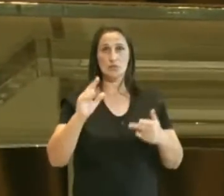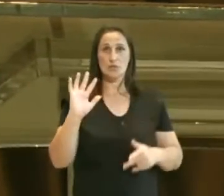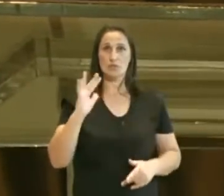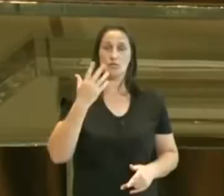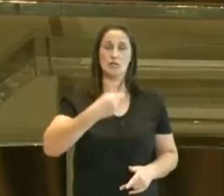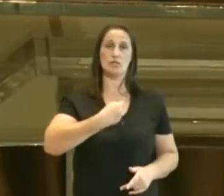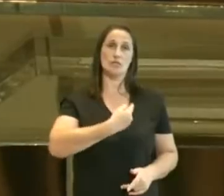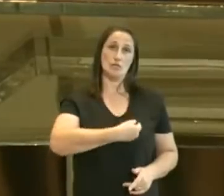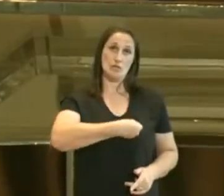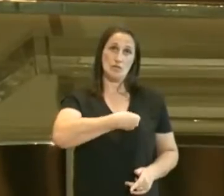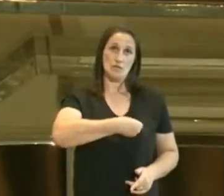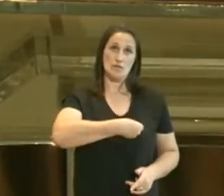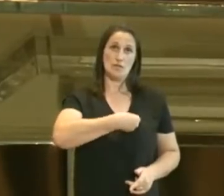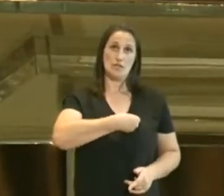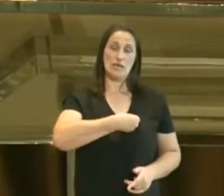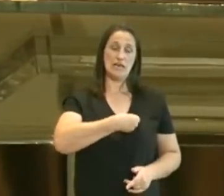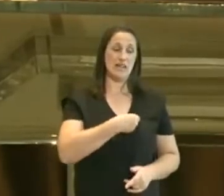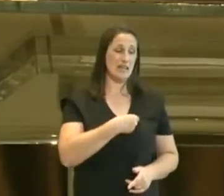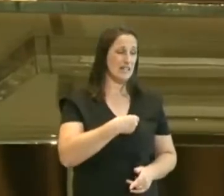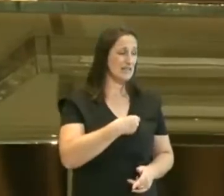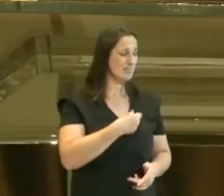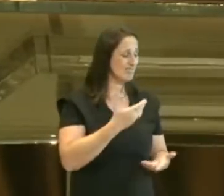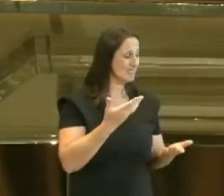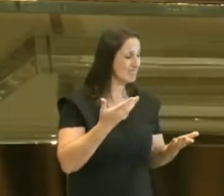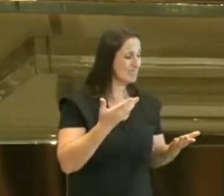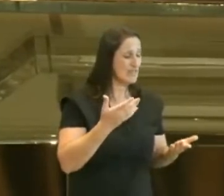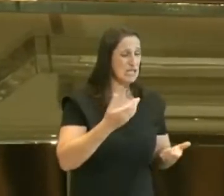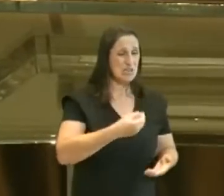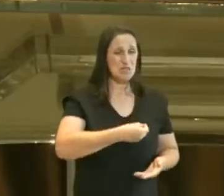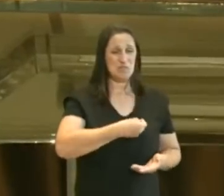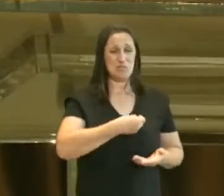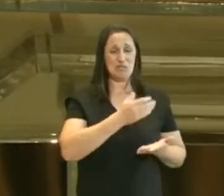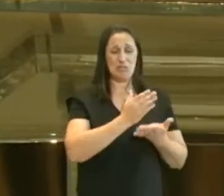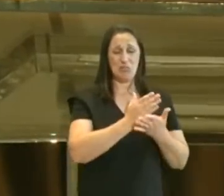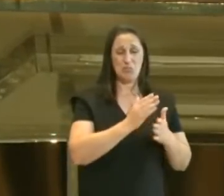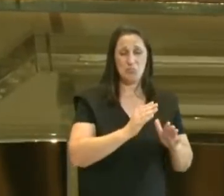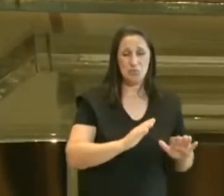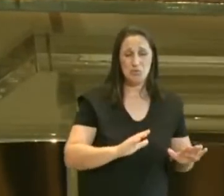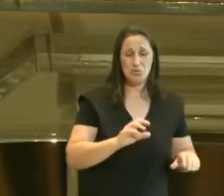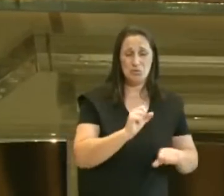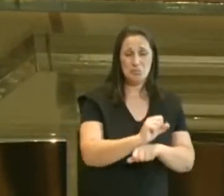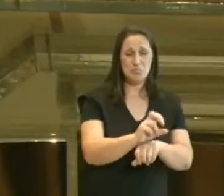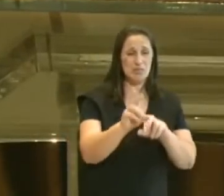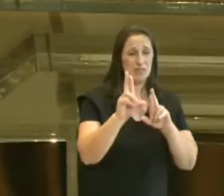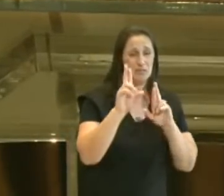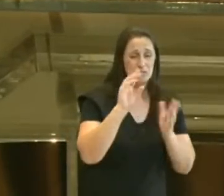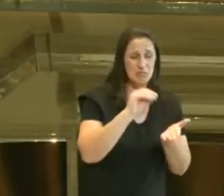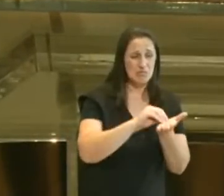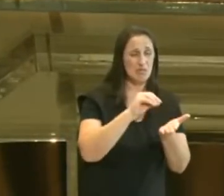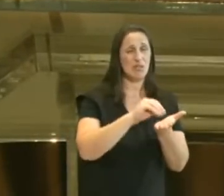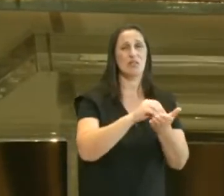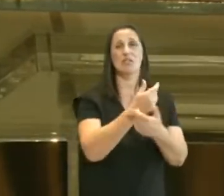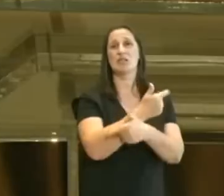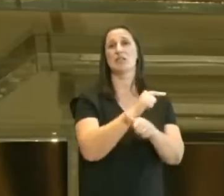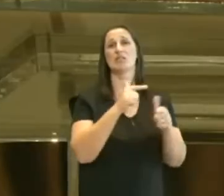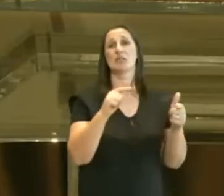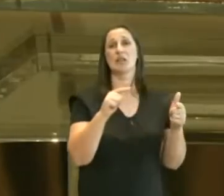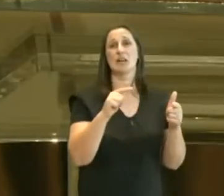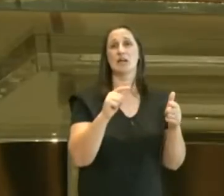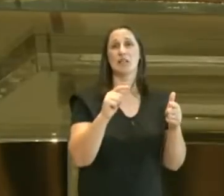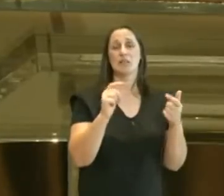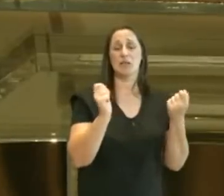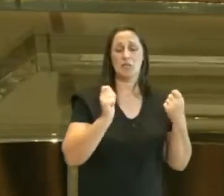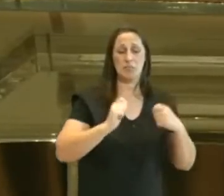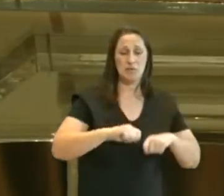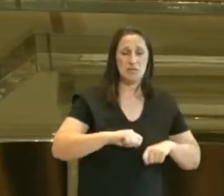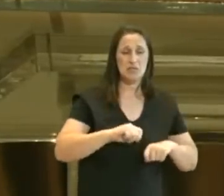diz, meu mundo acabou, minha vida acabou, minha esperança acabou, a minha